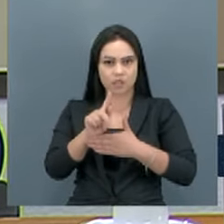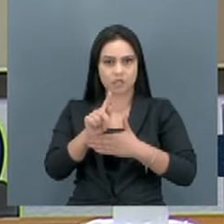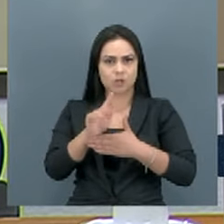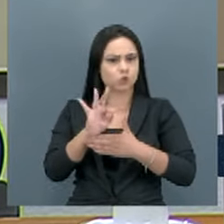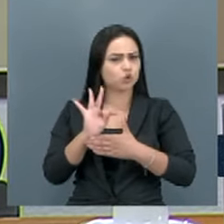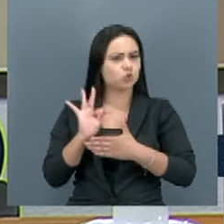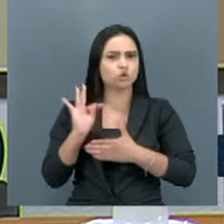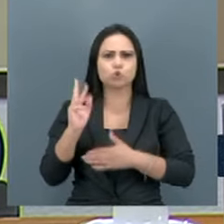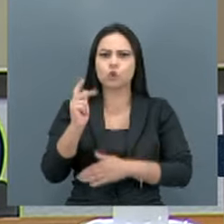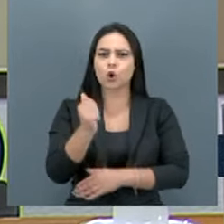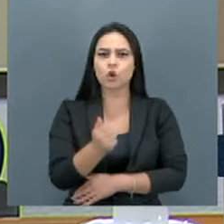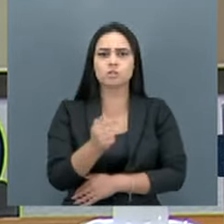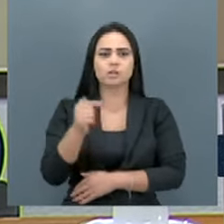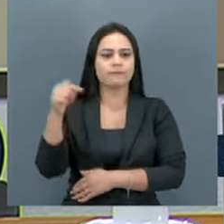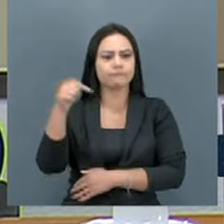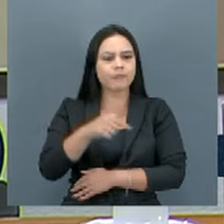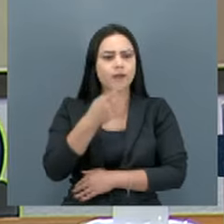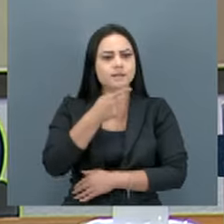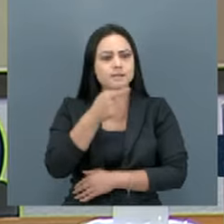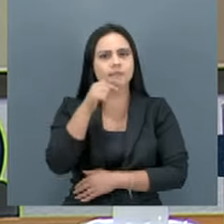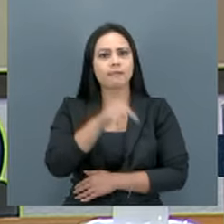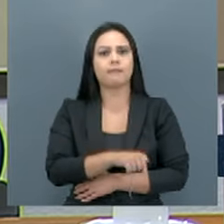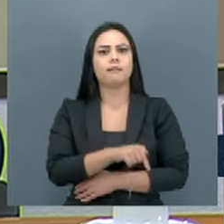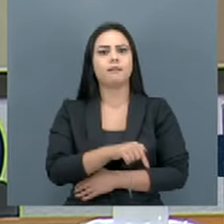que vêm dizer